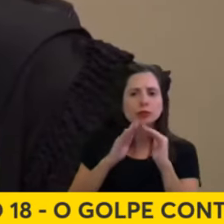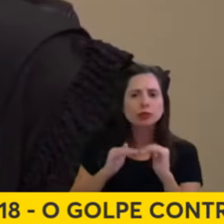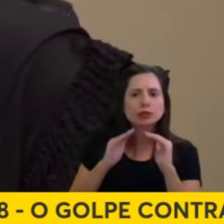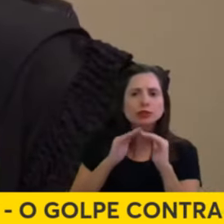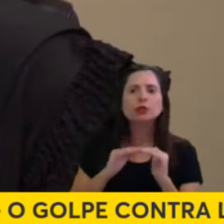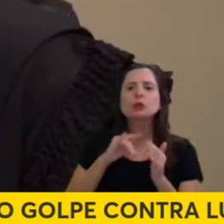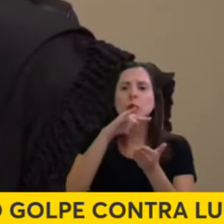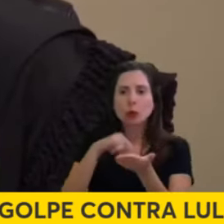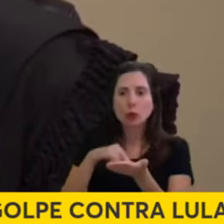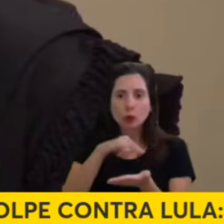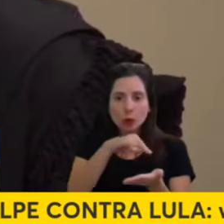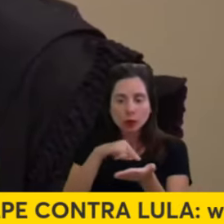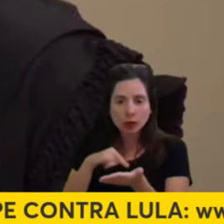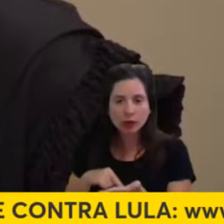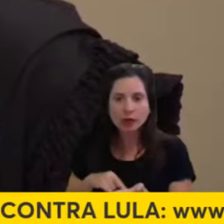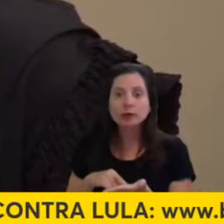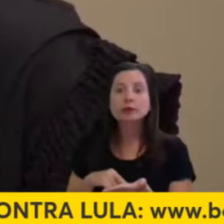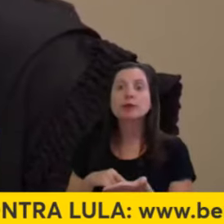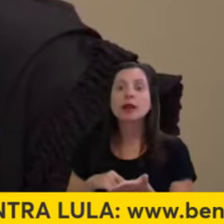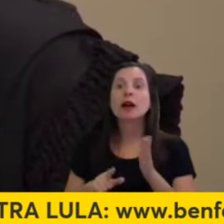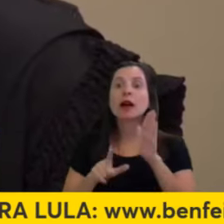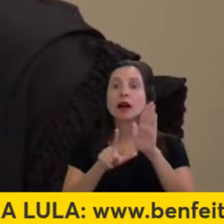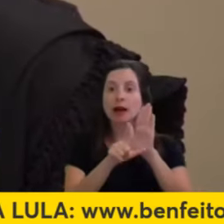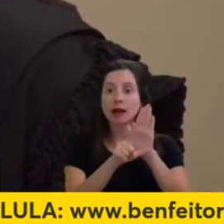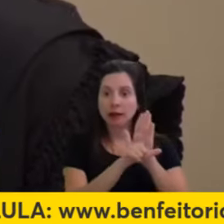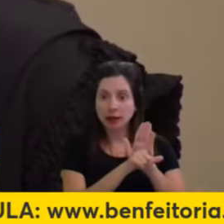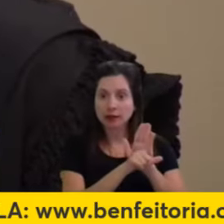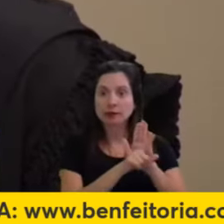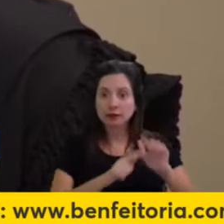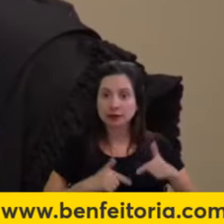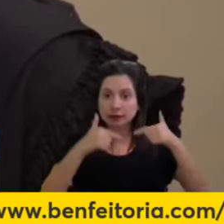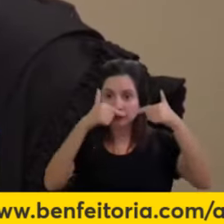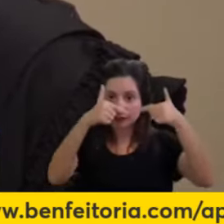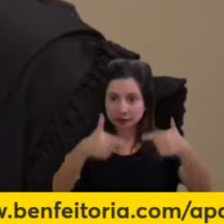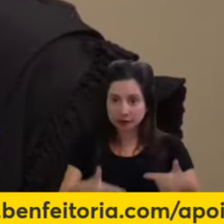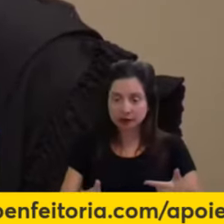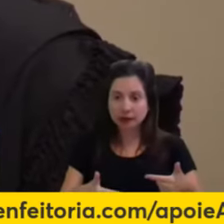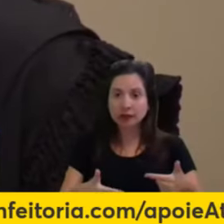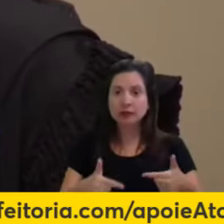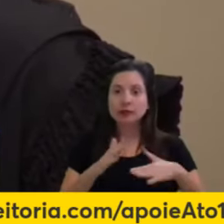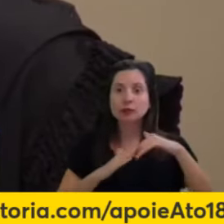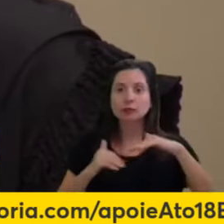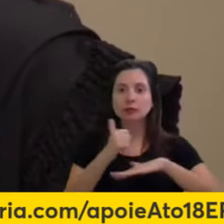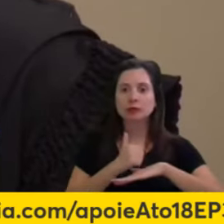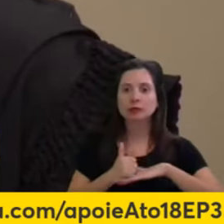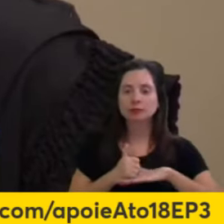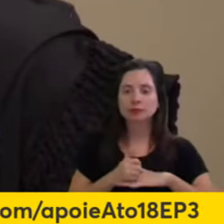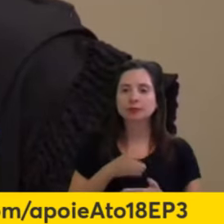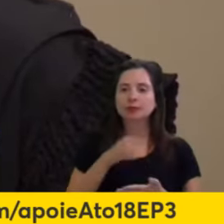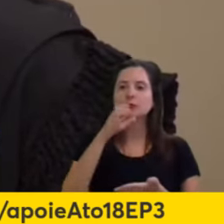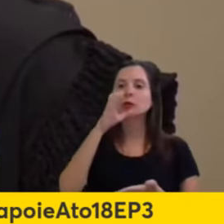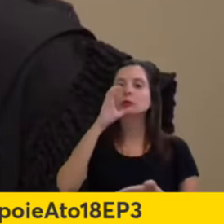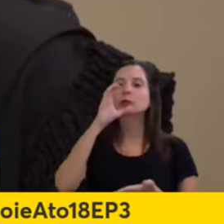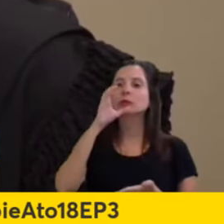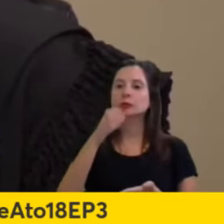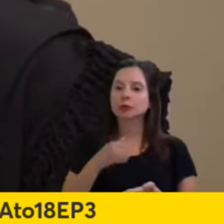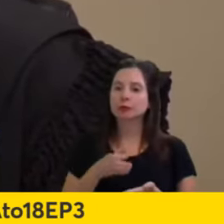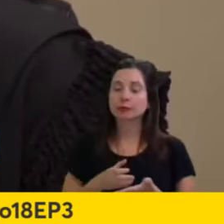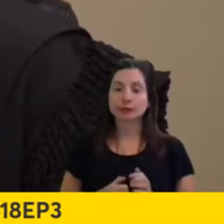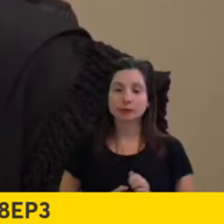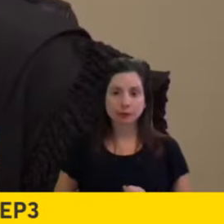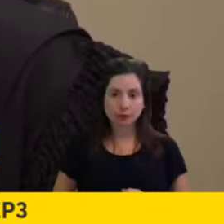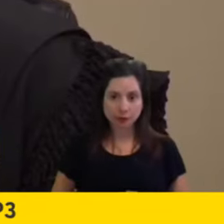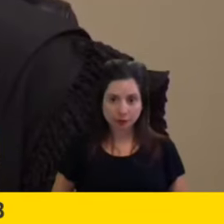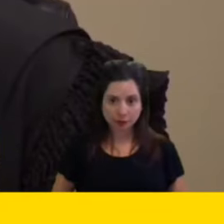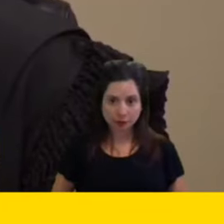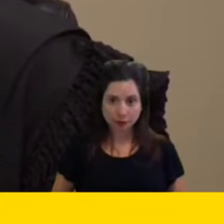identidade do polo passivo além de serem ambas as ações de relatoria deste corregedor Regional substituto na ocasião